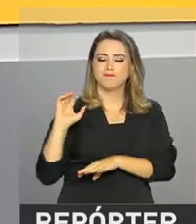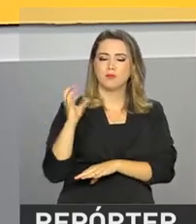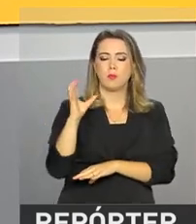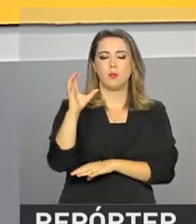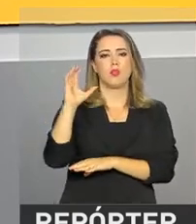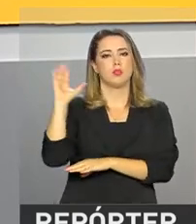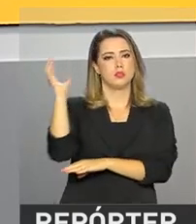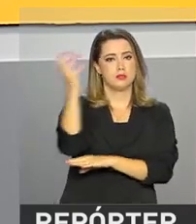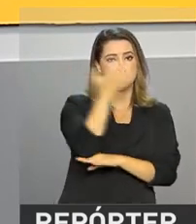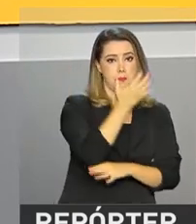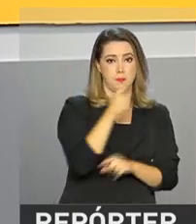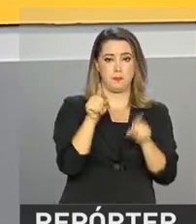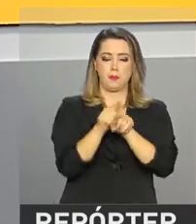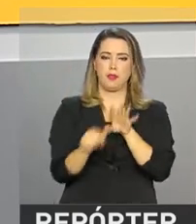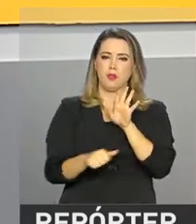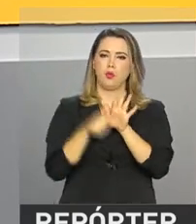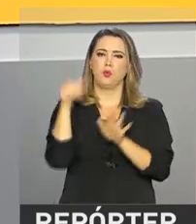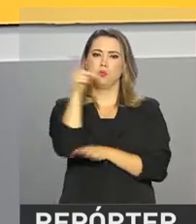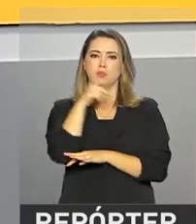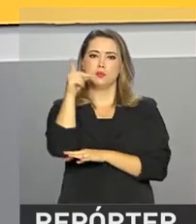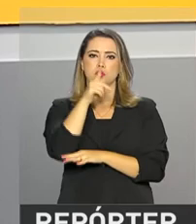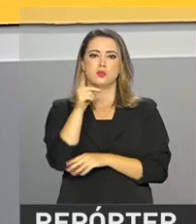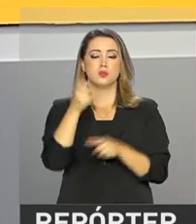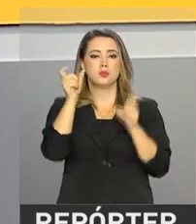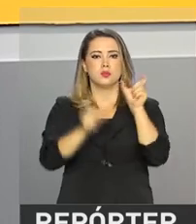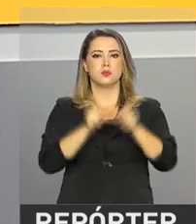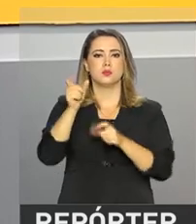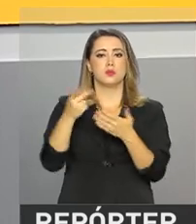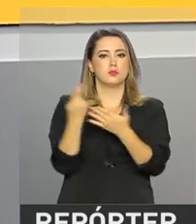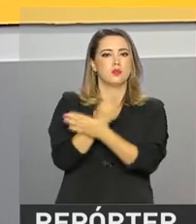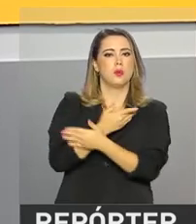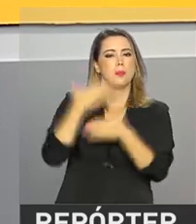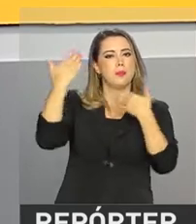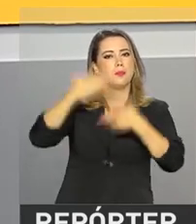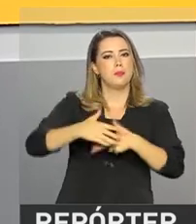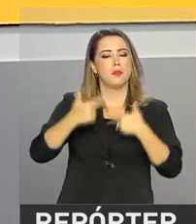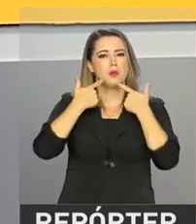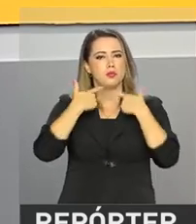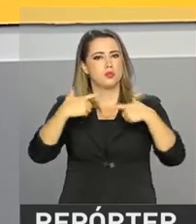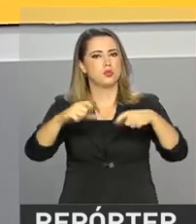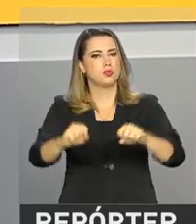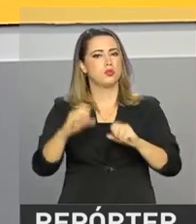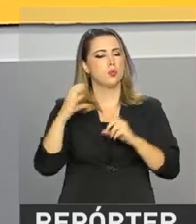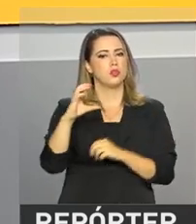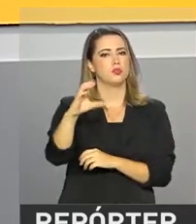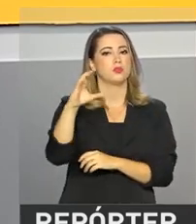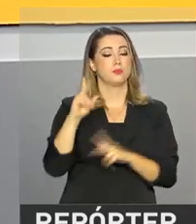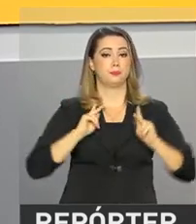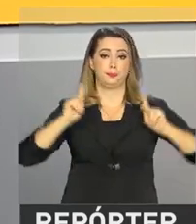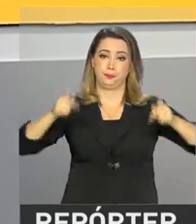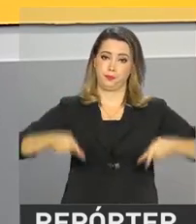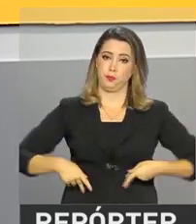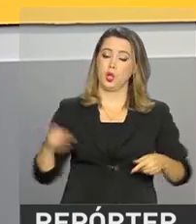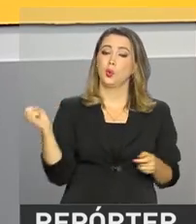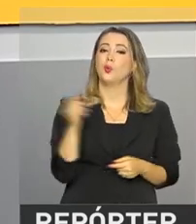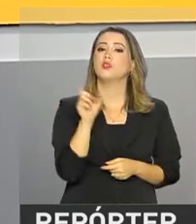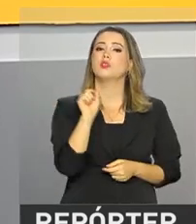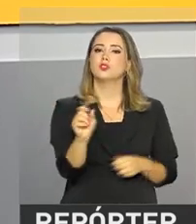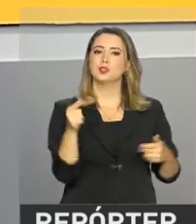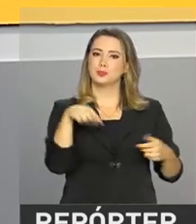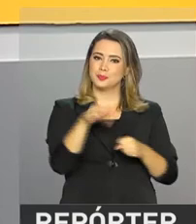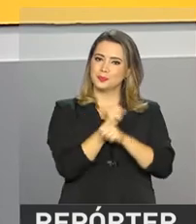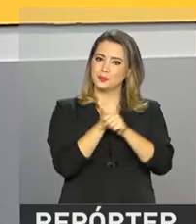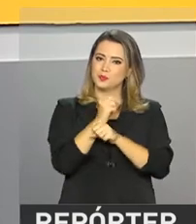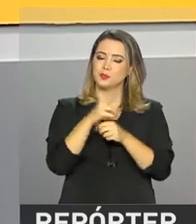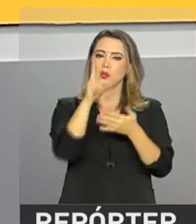da natureza. No primeiro domingo, os candidatos realizaram as provas de linguagens e ciências humanas. A novidade é que neste ano,